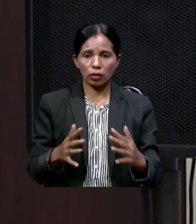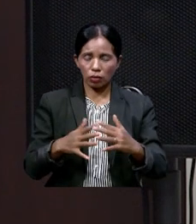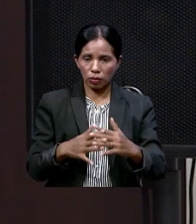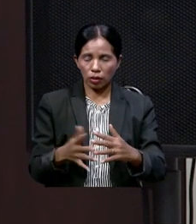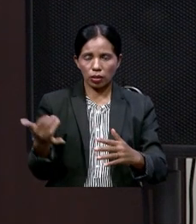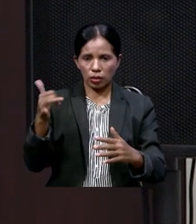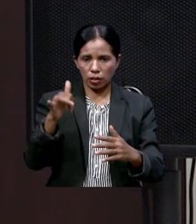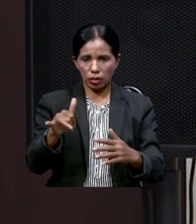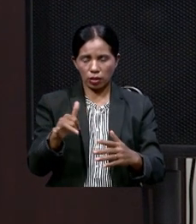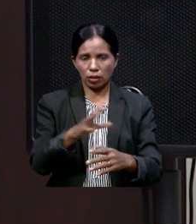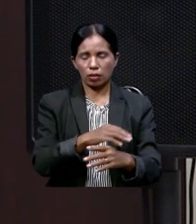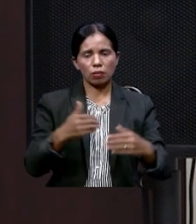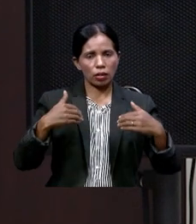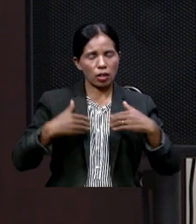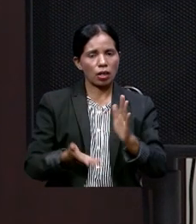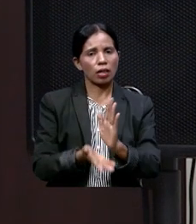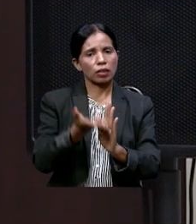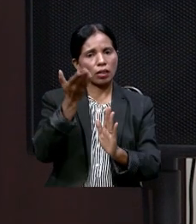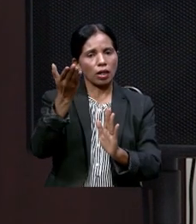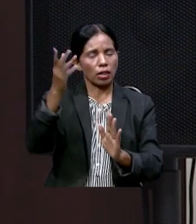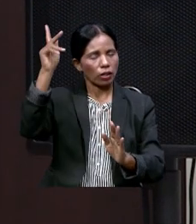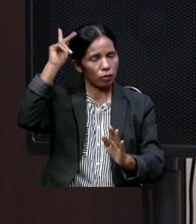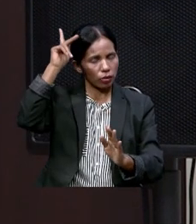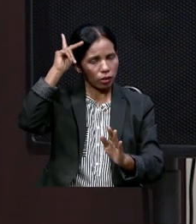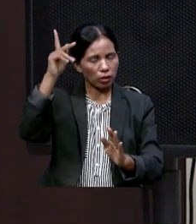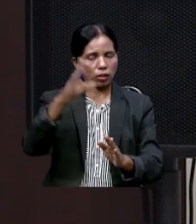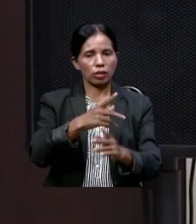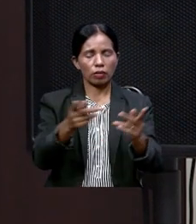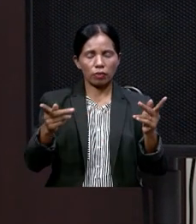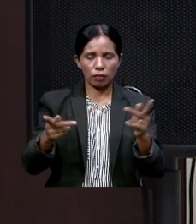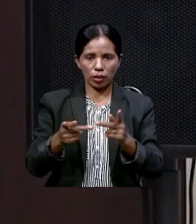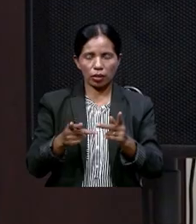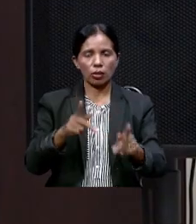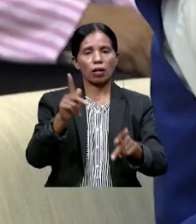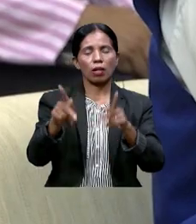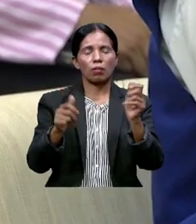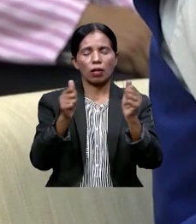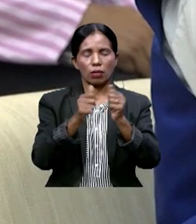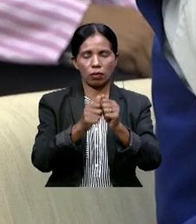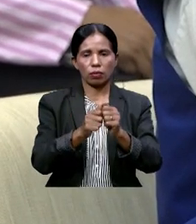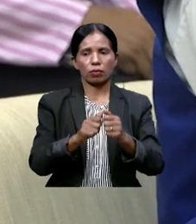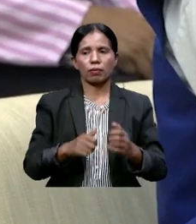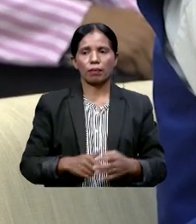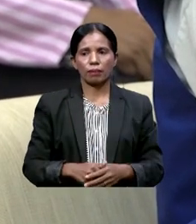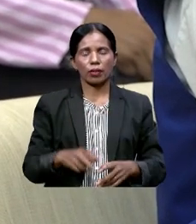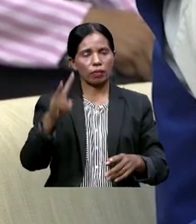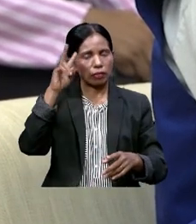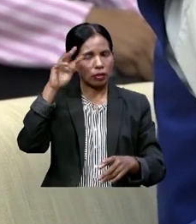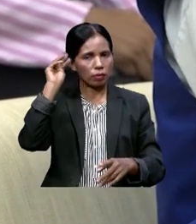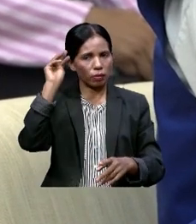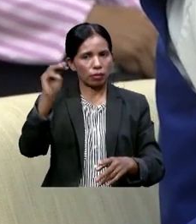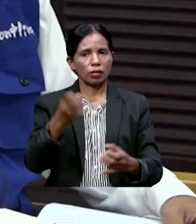e conciencia y hasa de reproductiva entre comunidades sila. Vice-ministro para